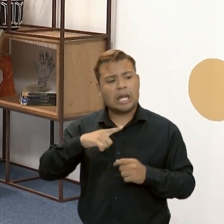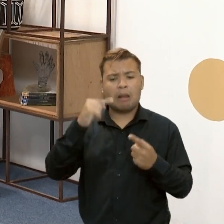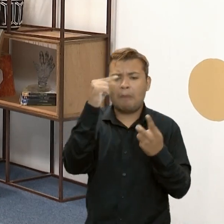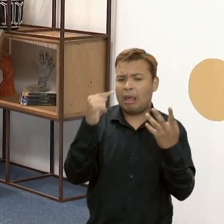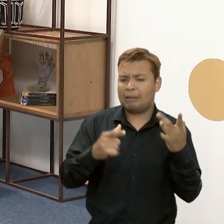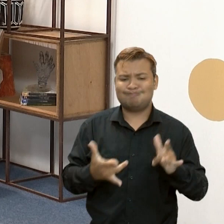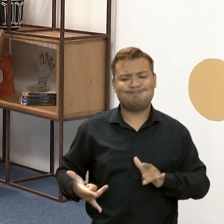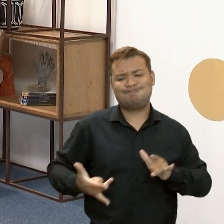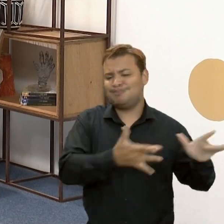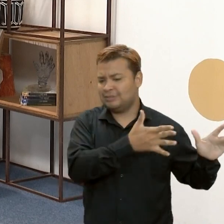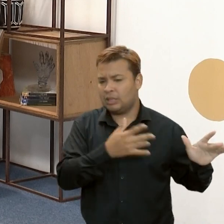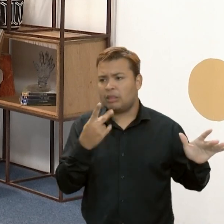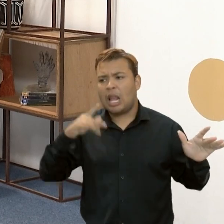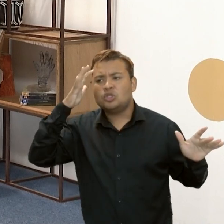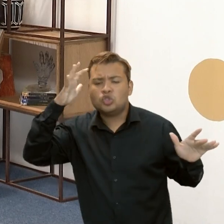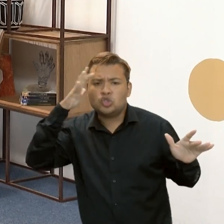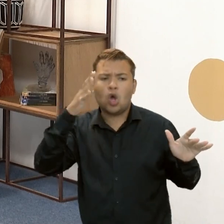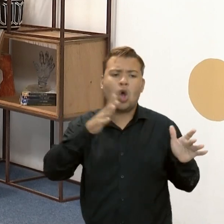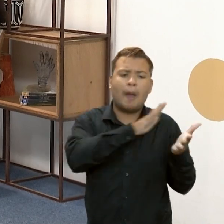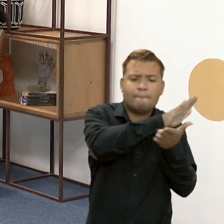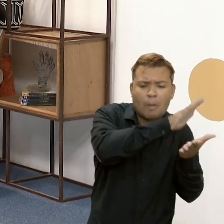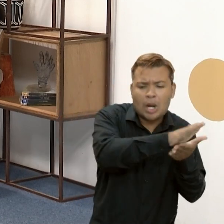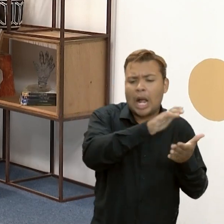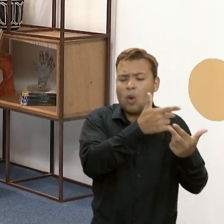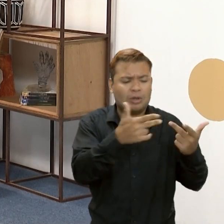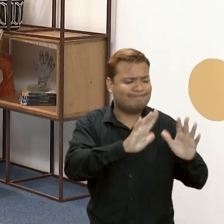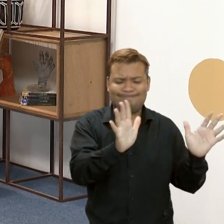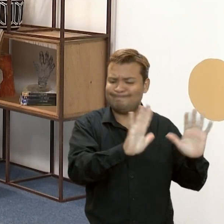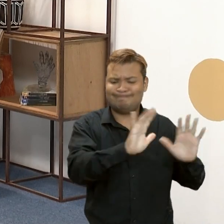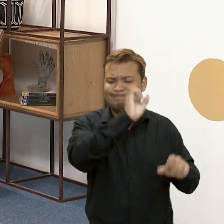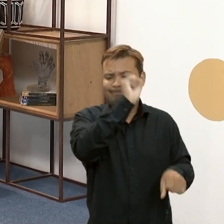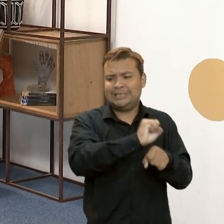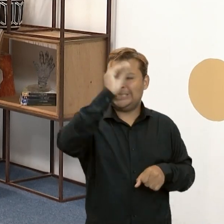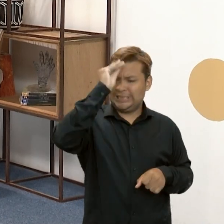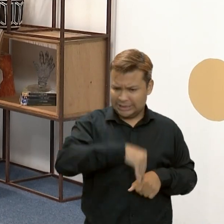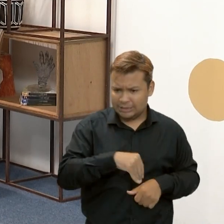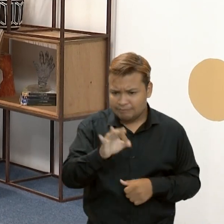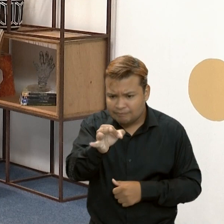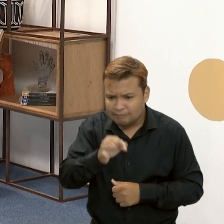né, de sonhos, de vida, de publicações de outras obras também.